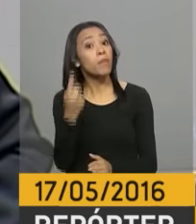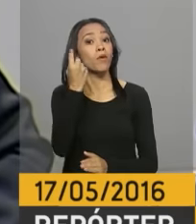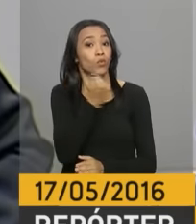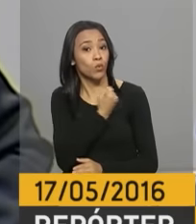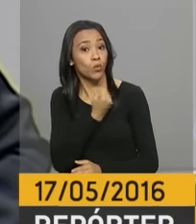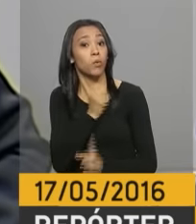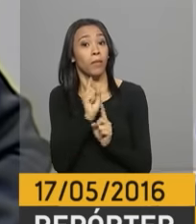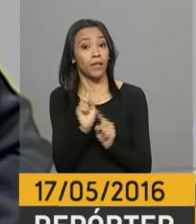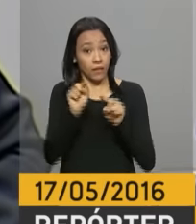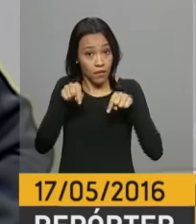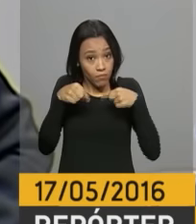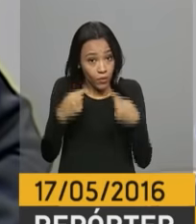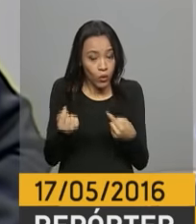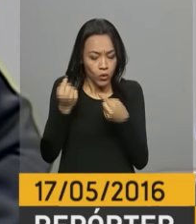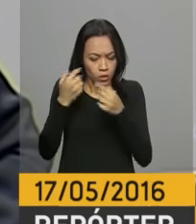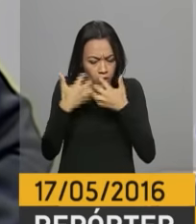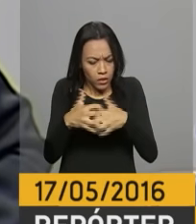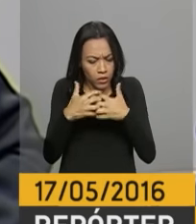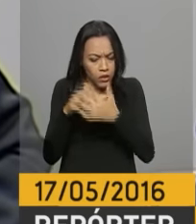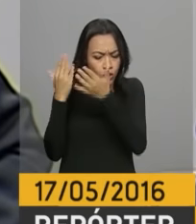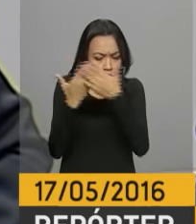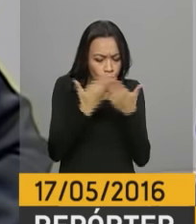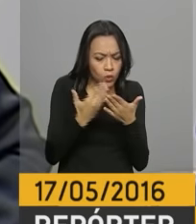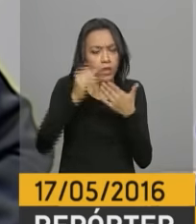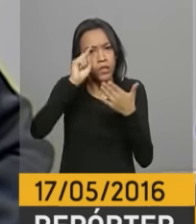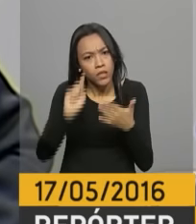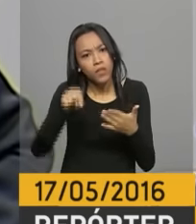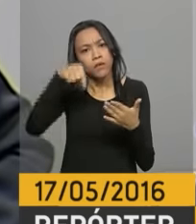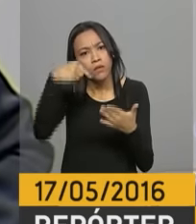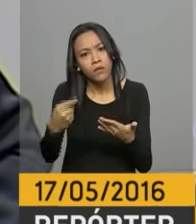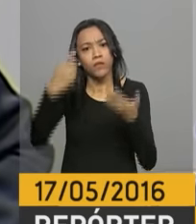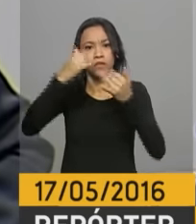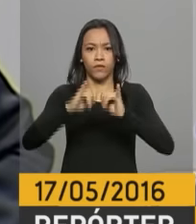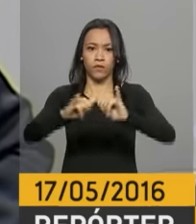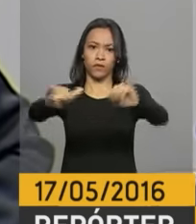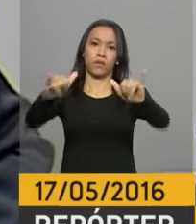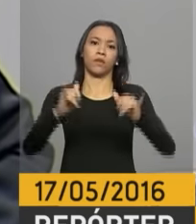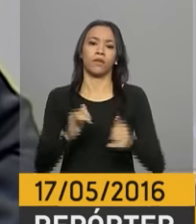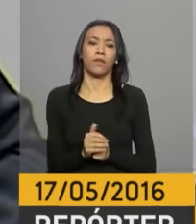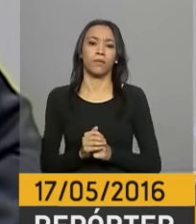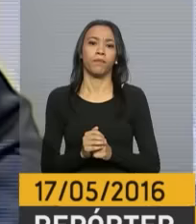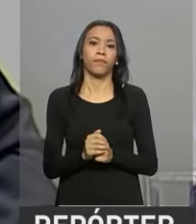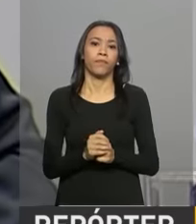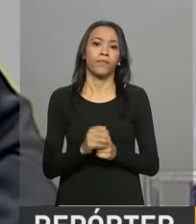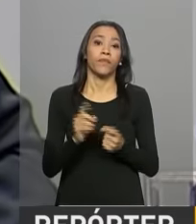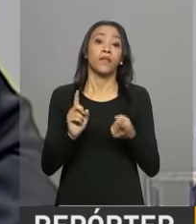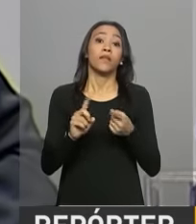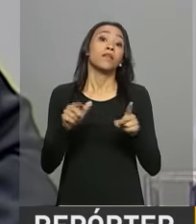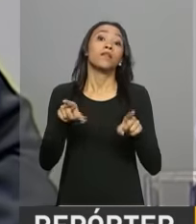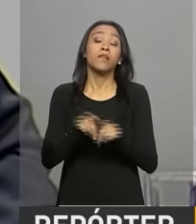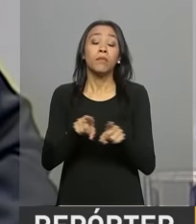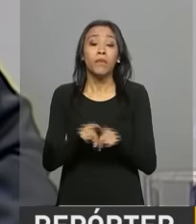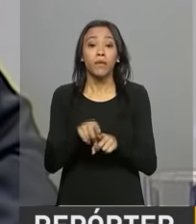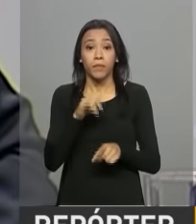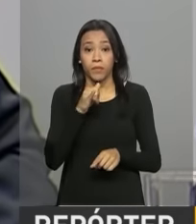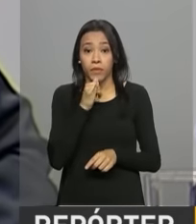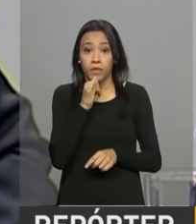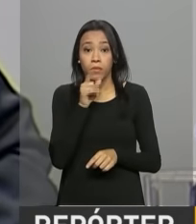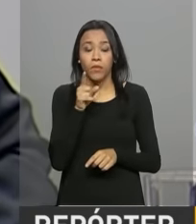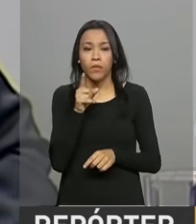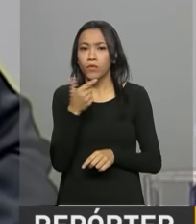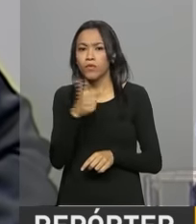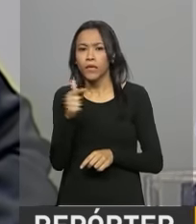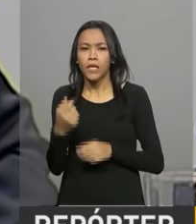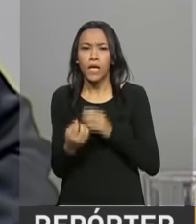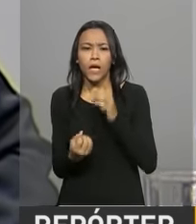Certamente, quanto haverá de arrecadação, por exemplo, vou dar dois exemplos, não é só isso, de repatriação, haverá ou não haverá a criação